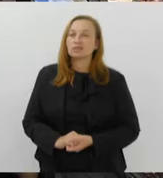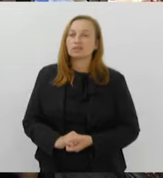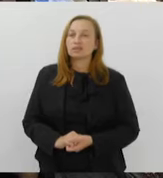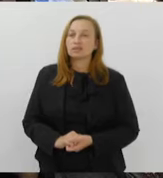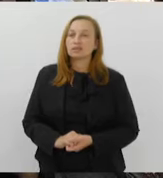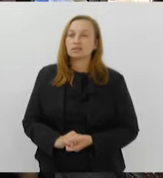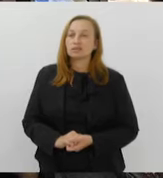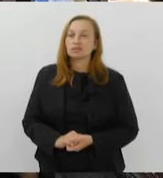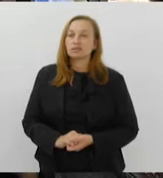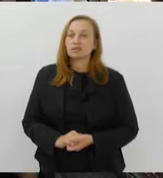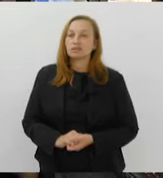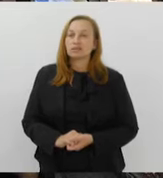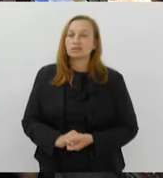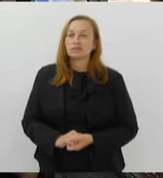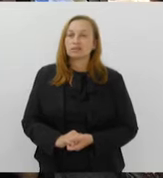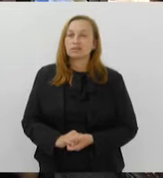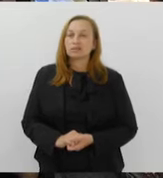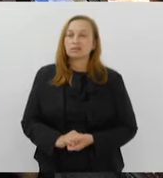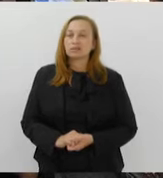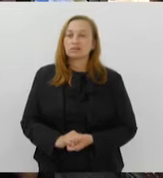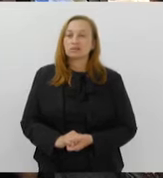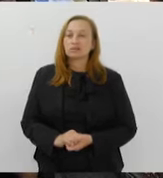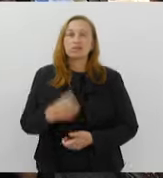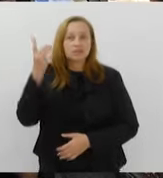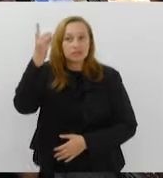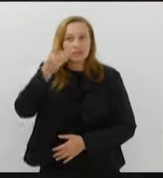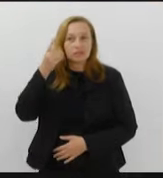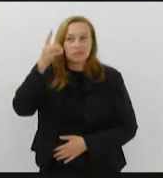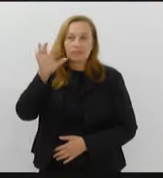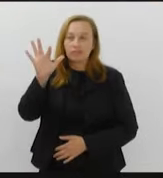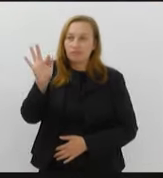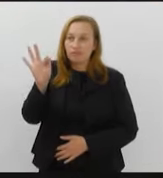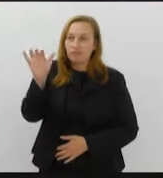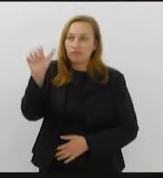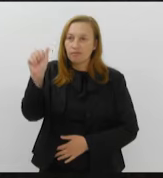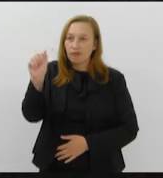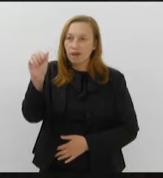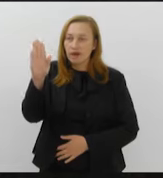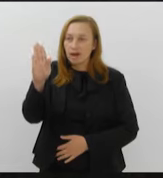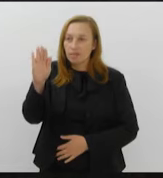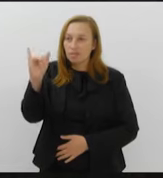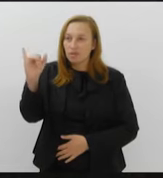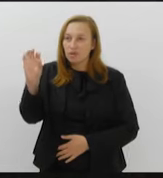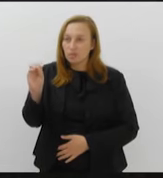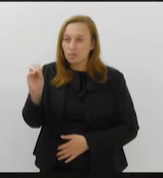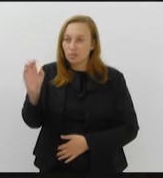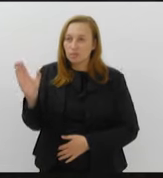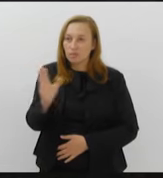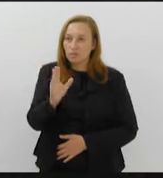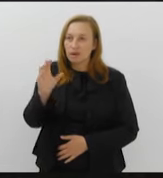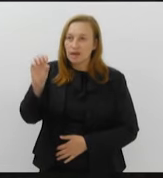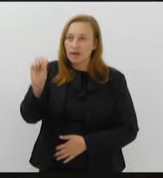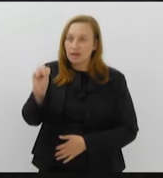A e B. Nosso nobre deputado Fábio Silva. Quem vota?